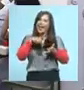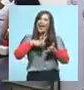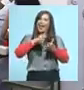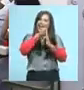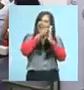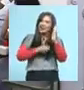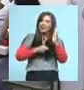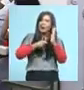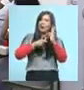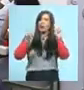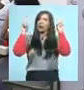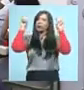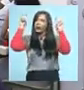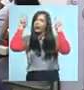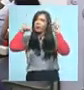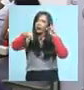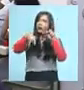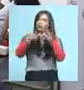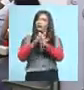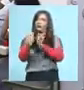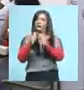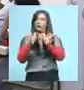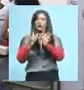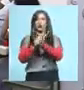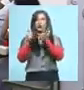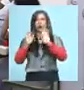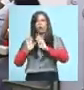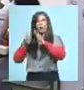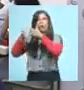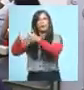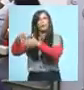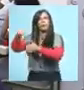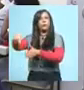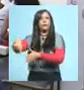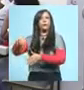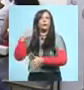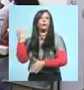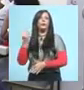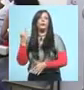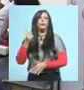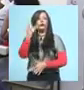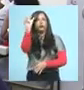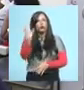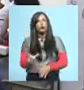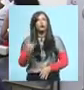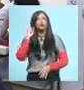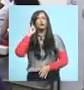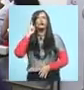temas da atualidade. Então, tendo um telejornal voltado para essa atualização dos sujeitos